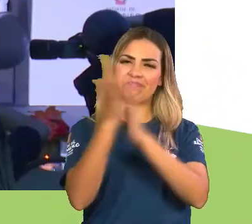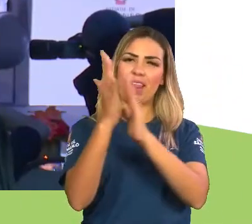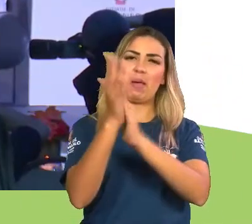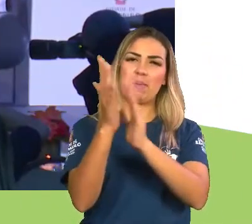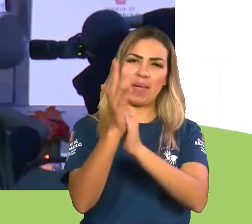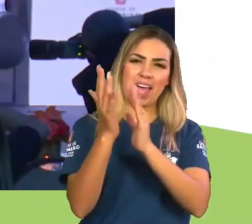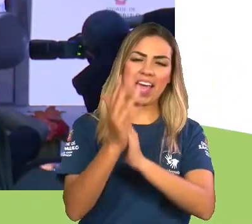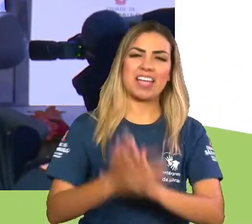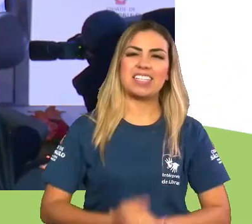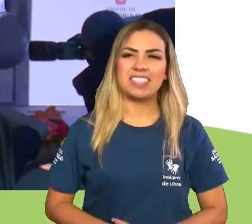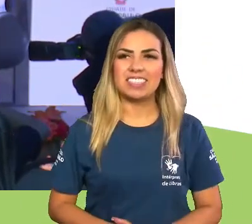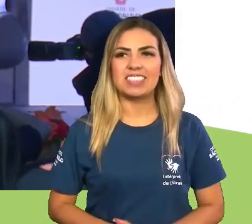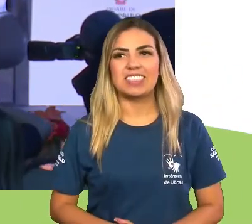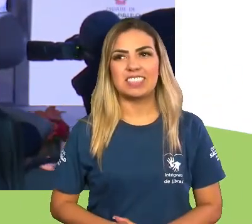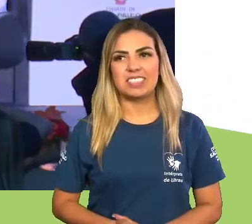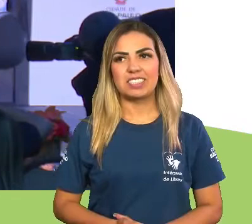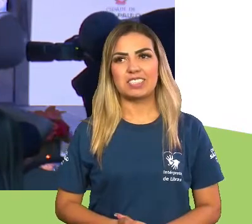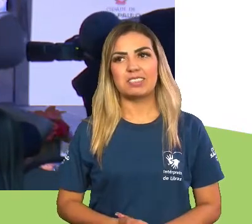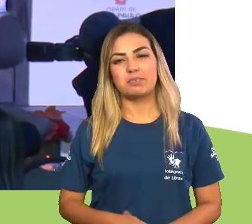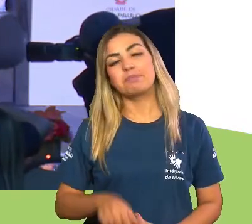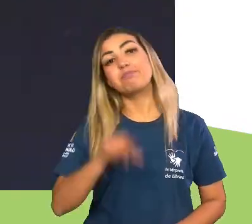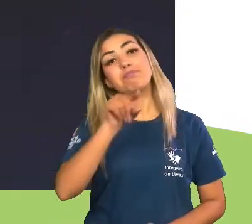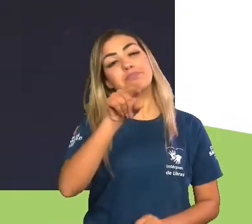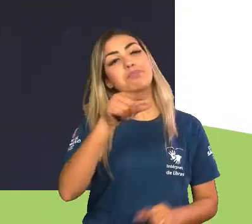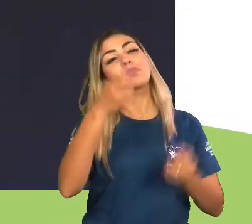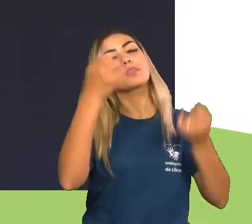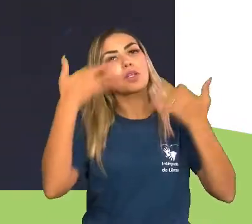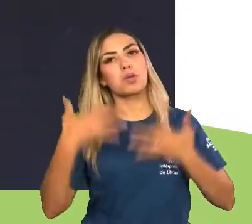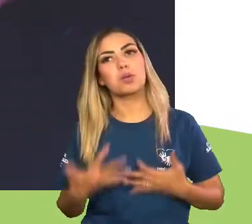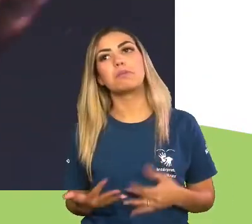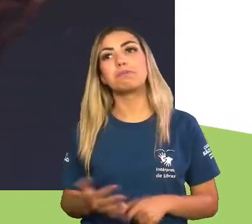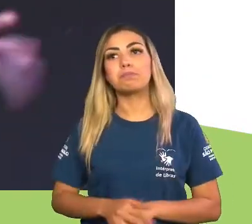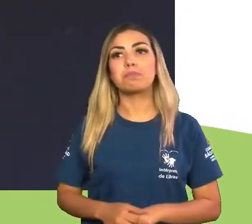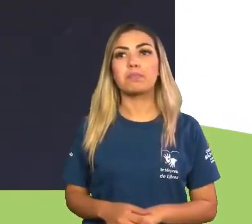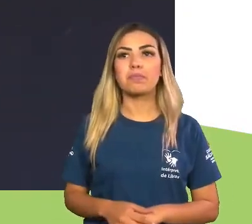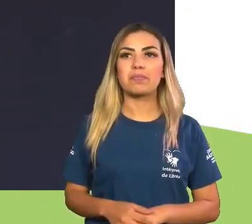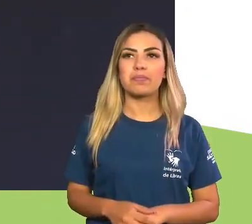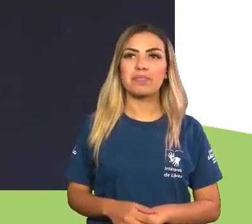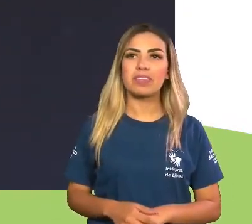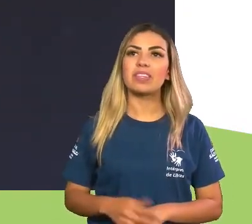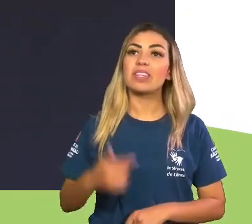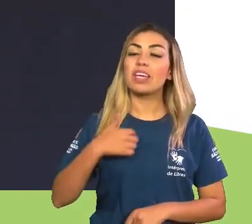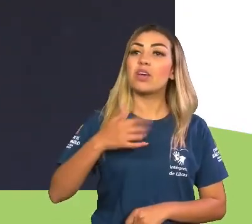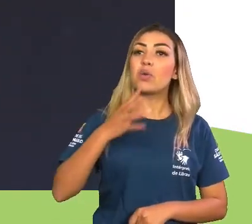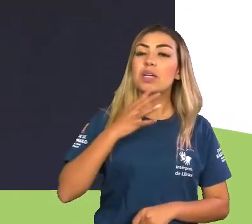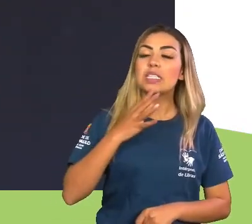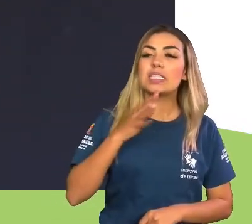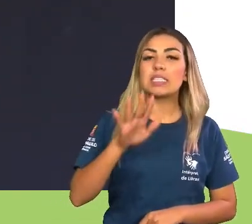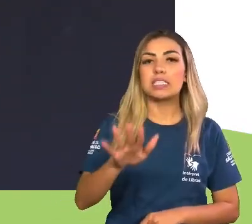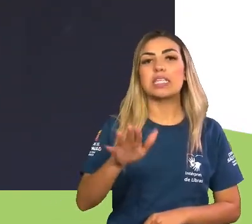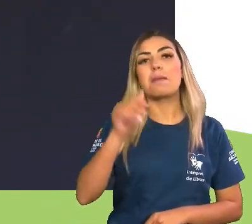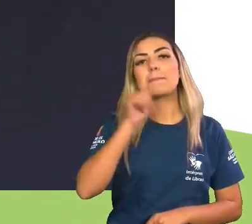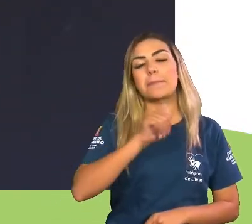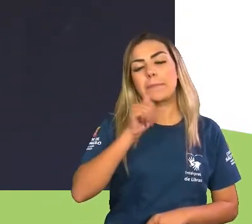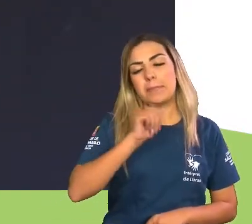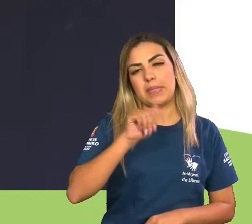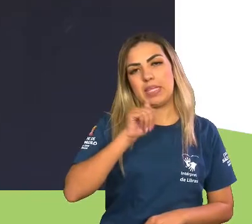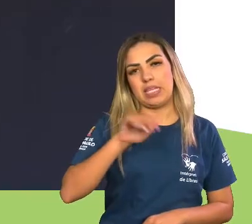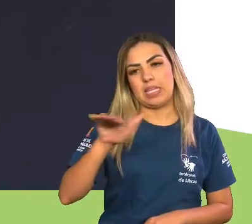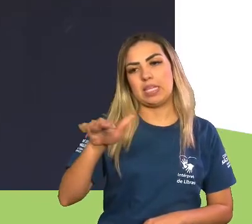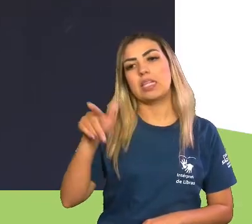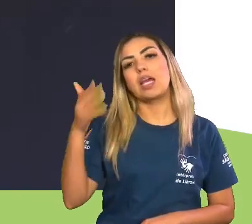E, Débora, eu vou fazer um parênteses, porque uma vez eu conheci... Fica à vontade. Uma menina que